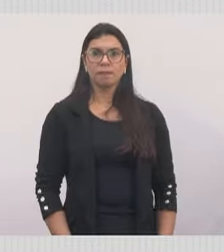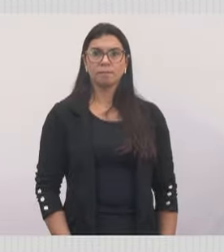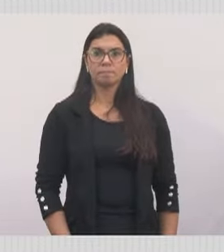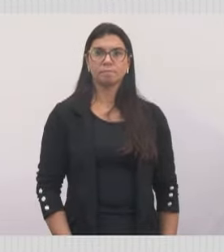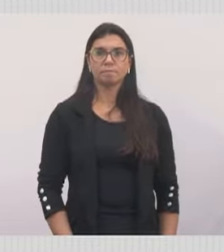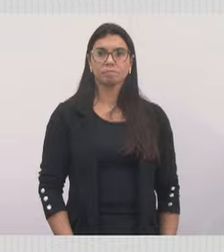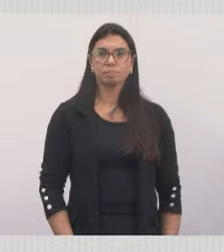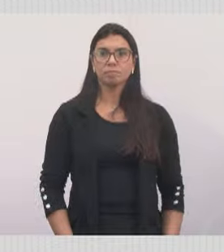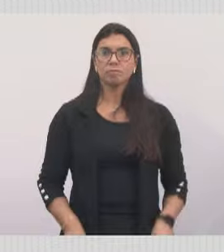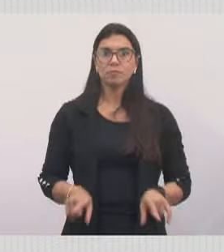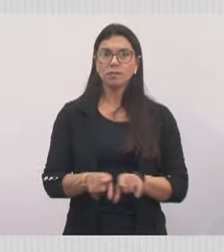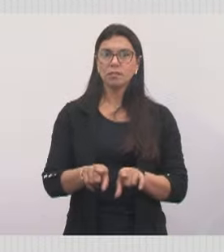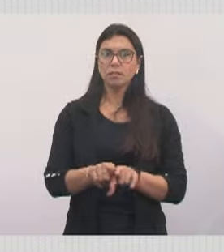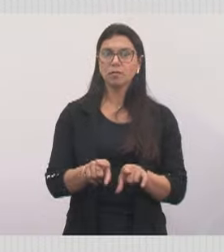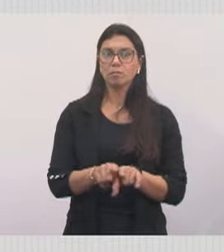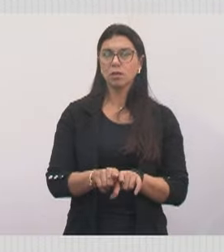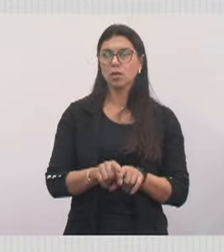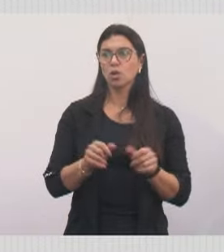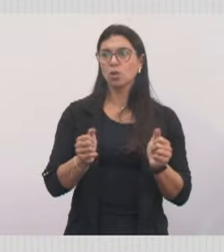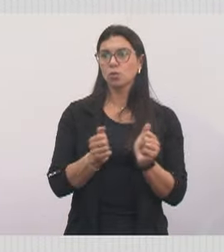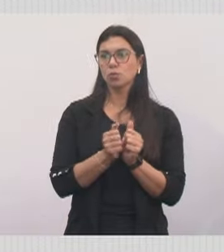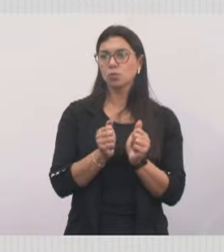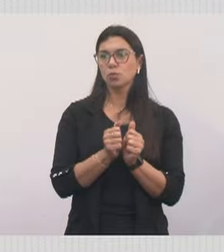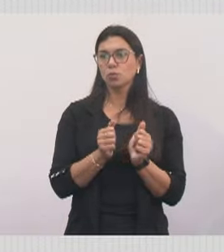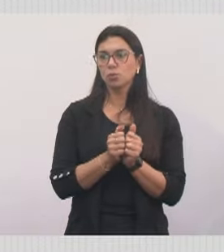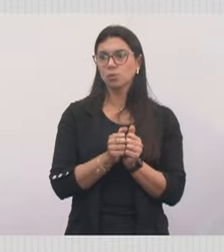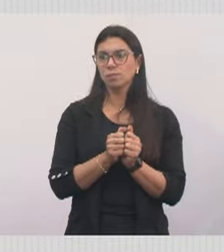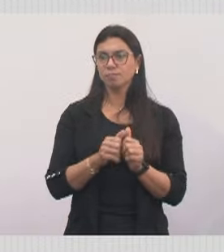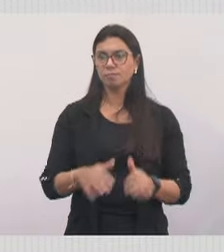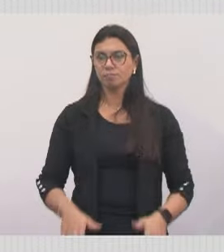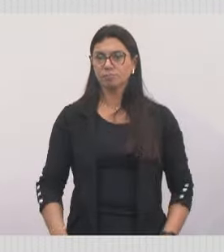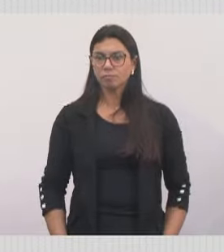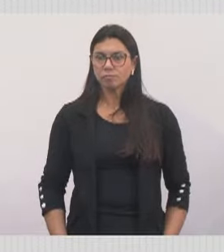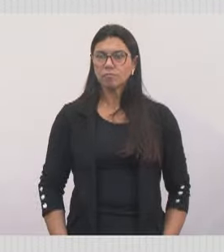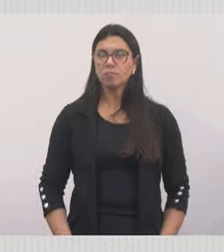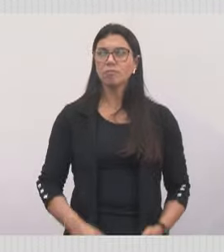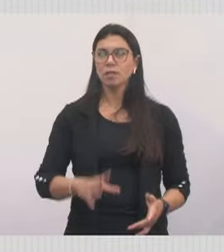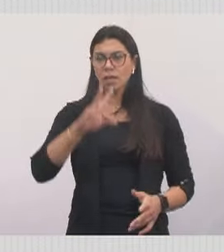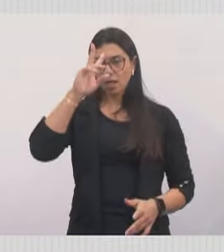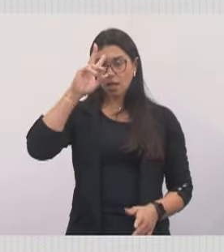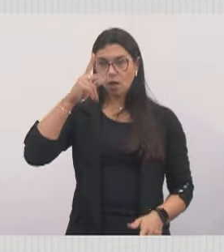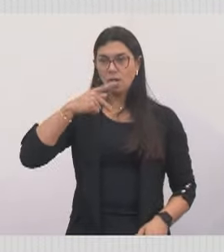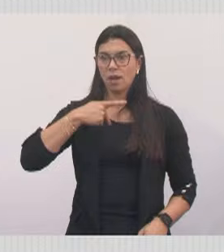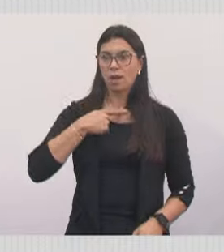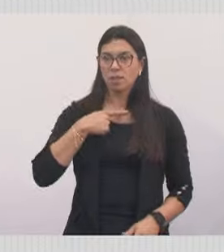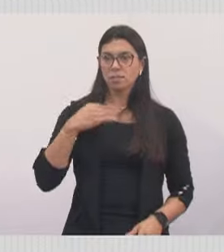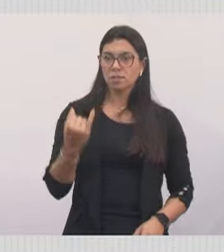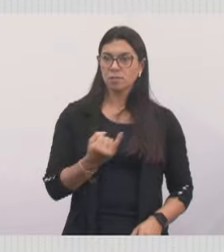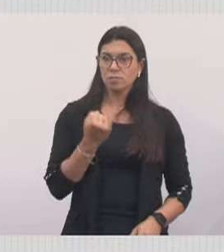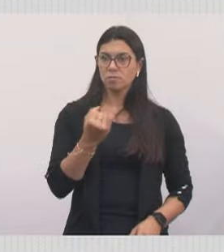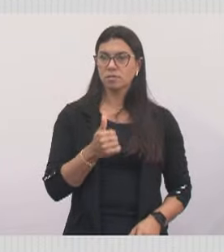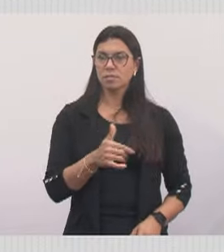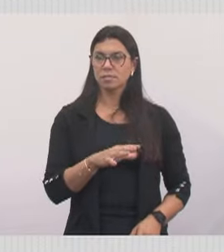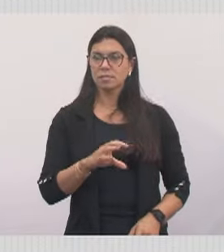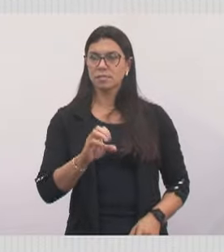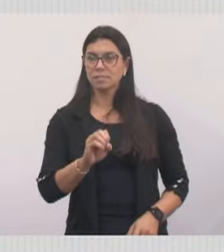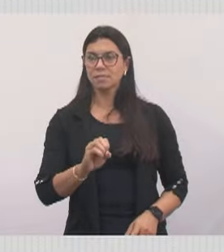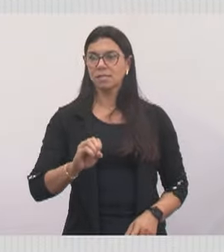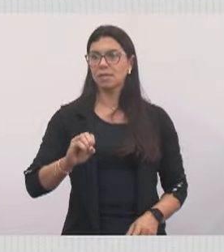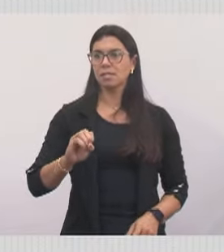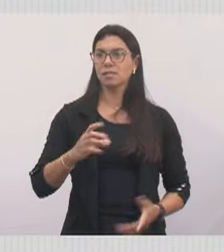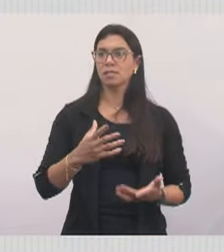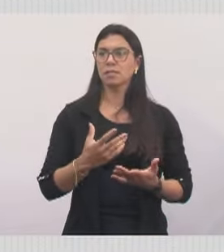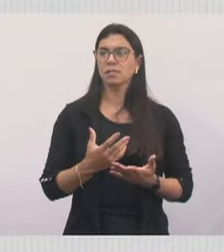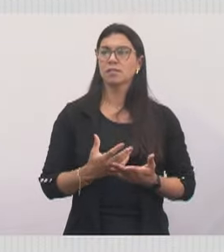está aliado com a Base Nacional Comum, né, curricular, que reconhece a importância das 10 habilidades